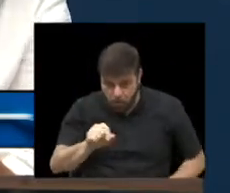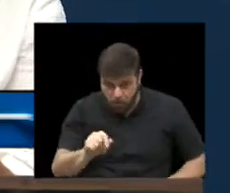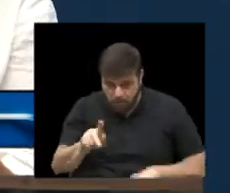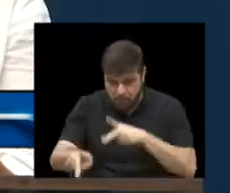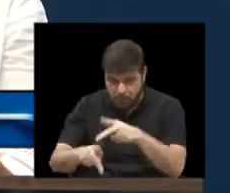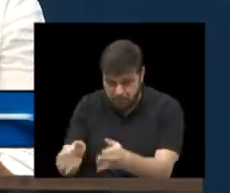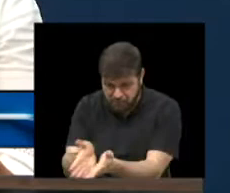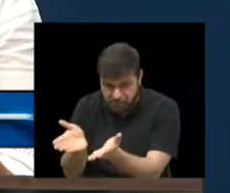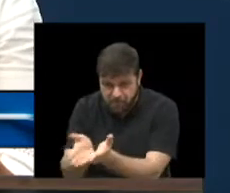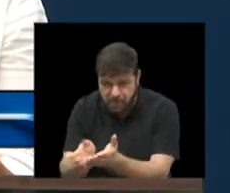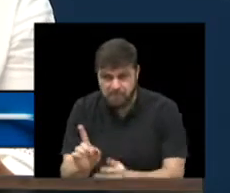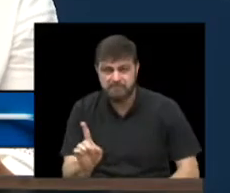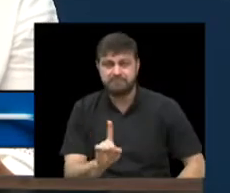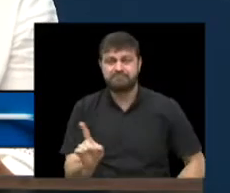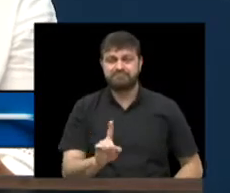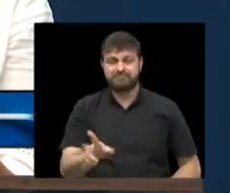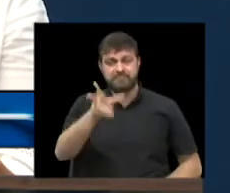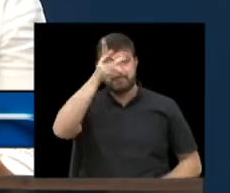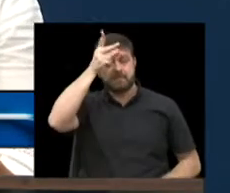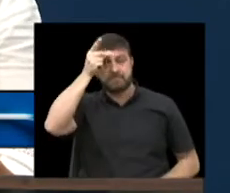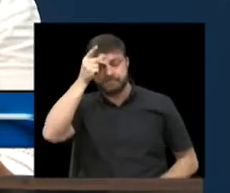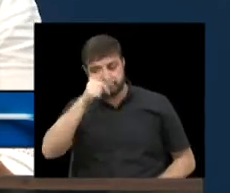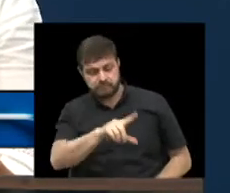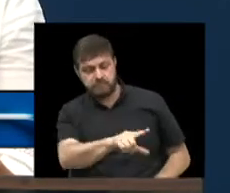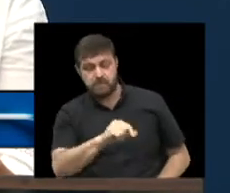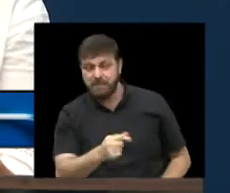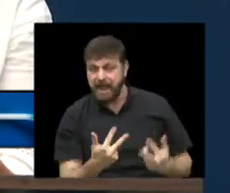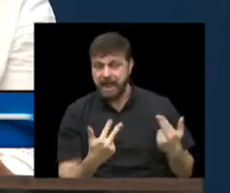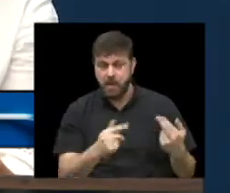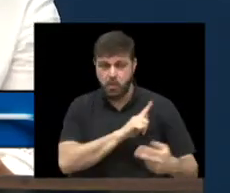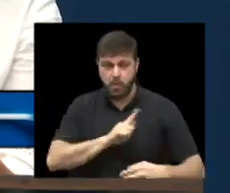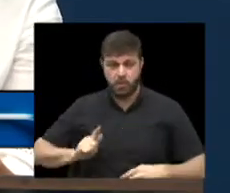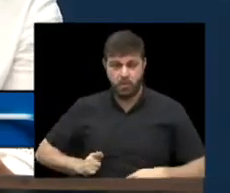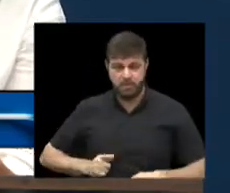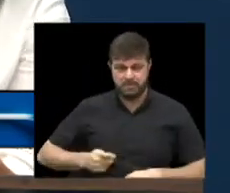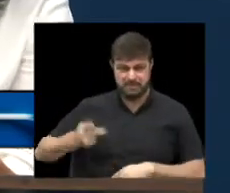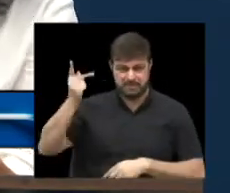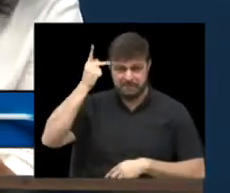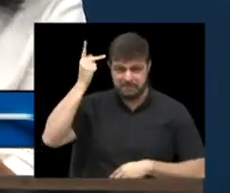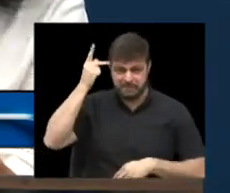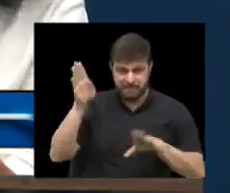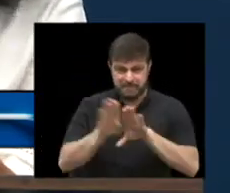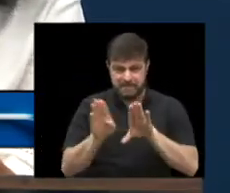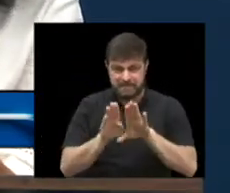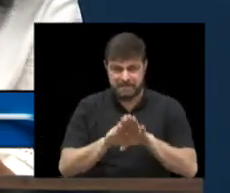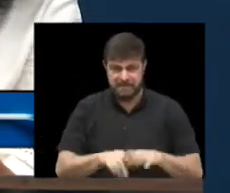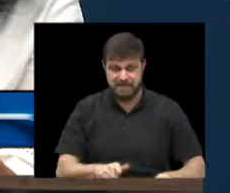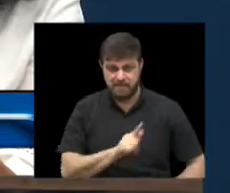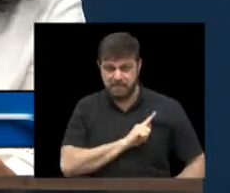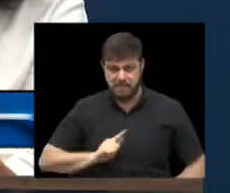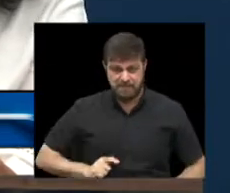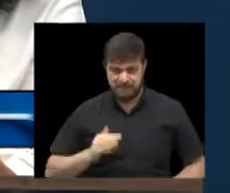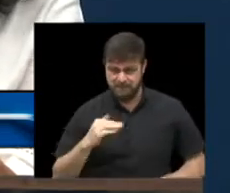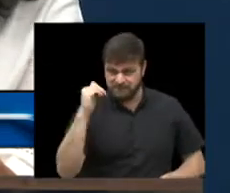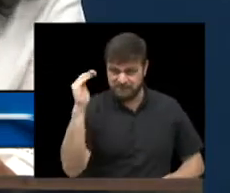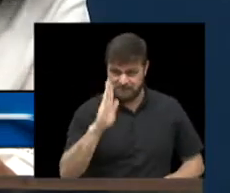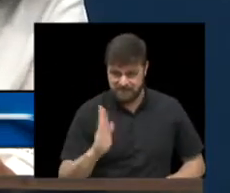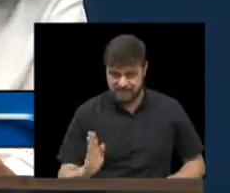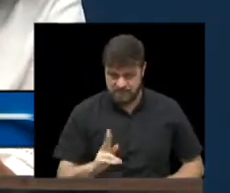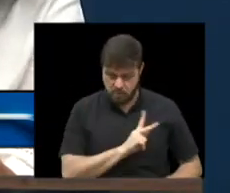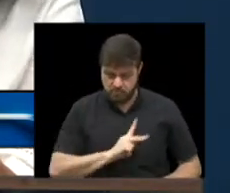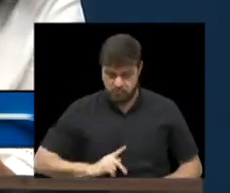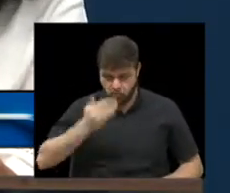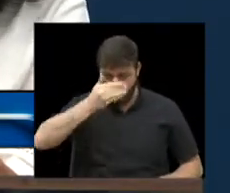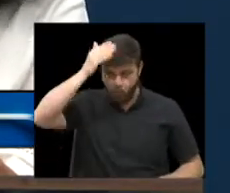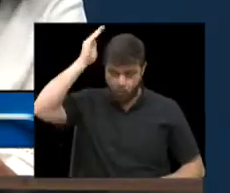opção é a mesma opção feita do governo estadual e do governo federal, que é o ajuste contra o povo. É ajuste, mas é ajuste